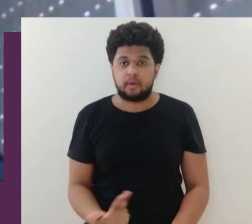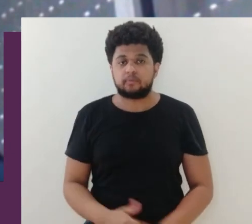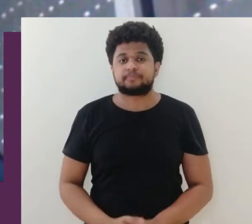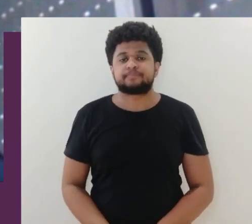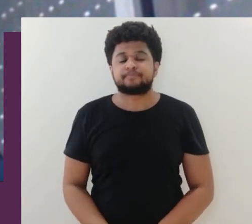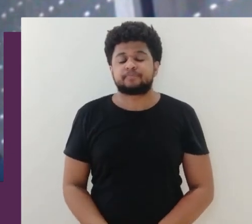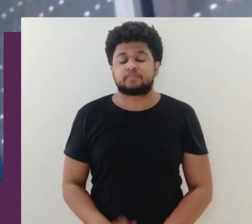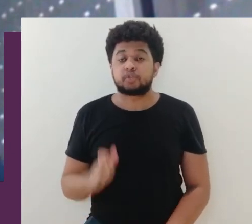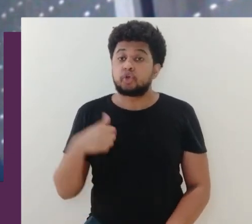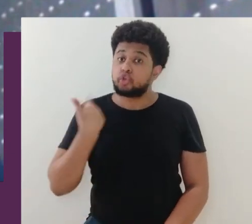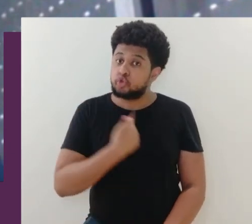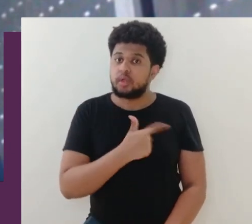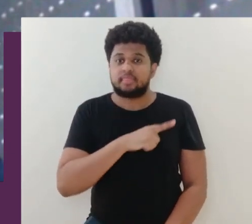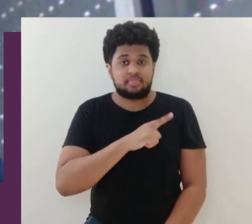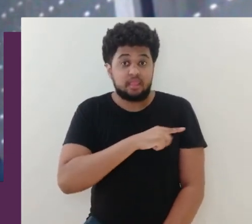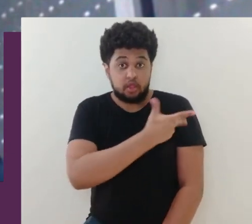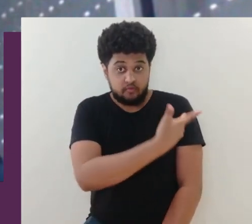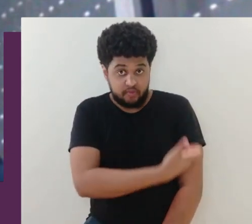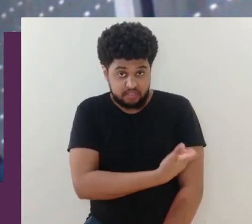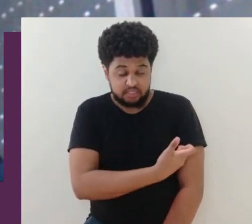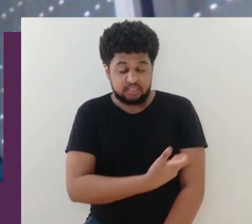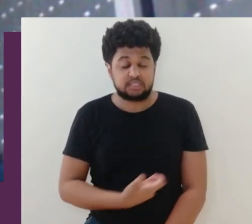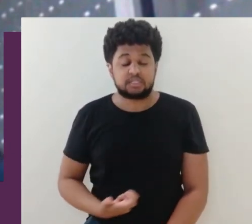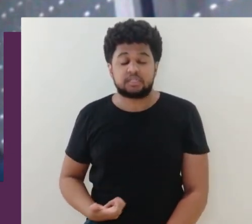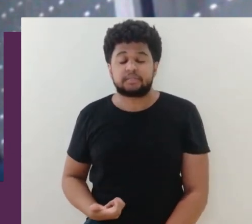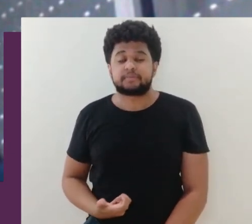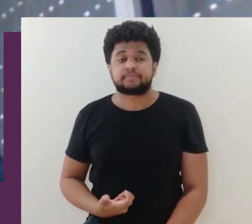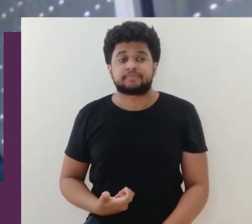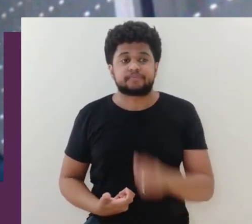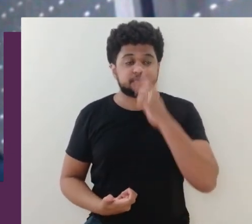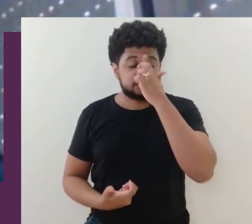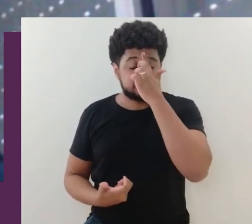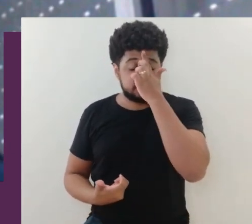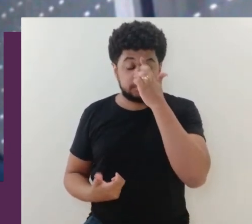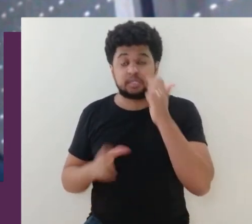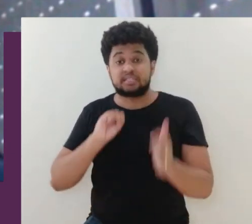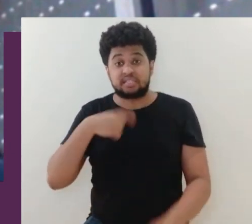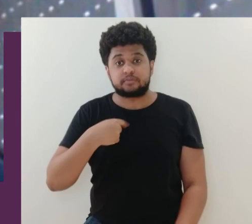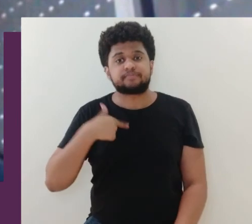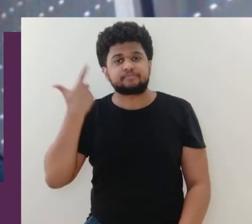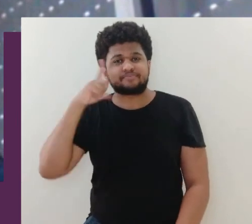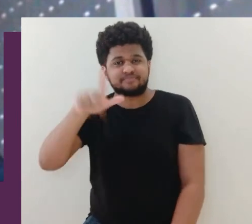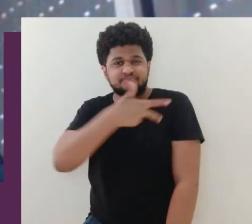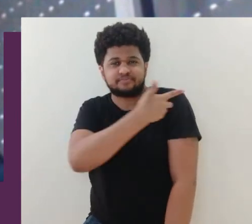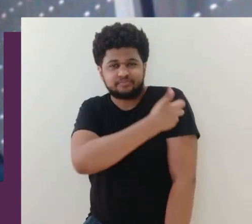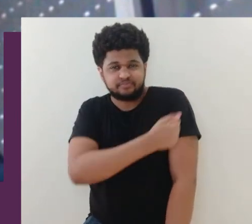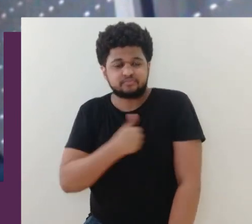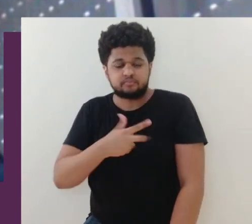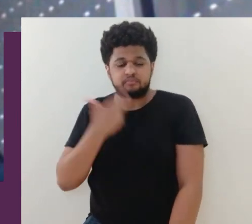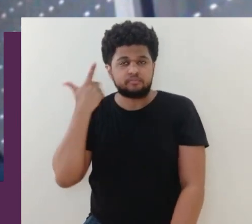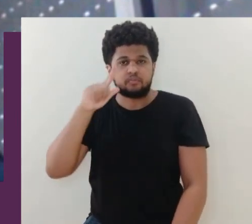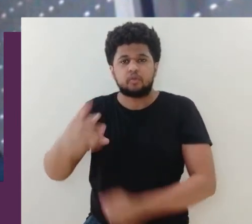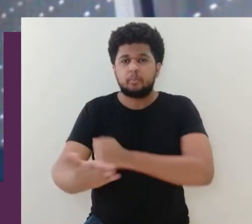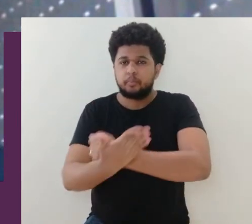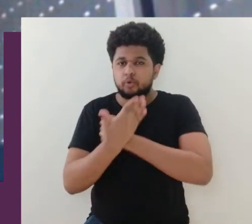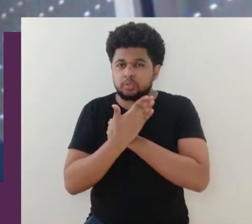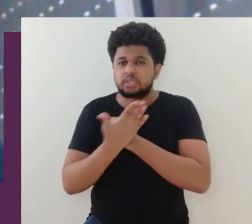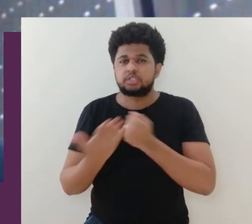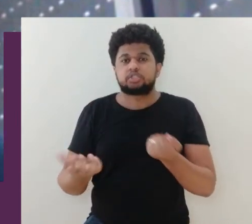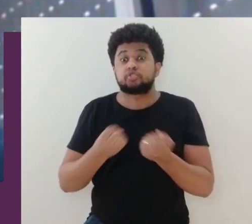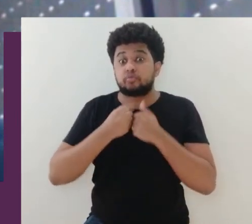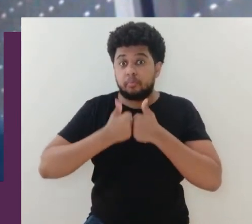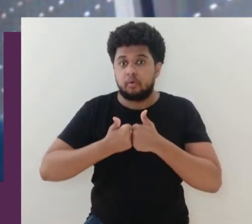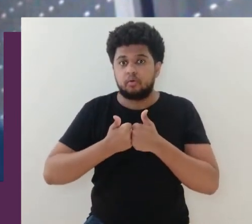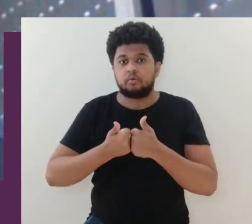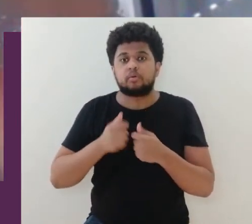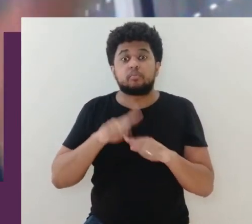às suas vidas normais. Então, a gente tendo vacina, ora, se eu consigo me vacinar, consigo estar